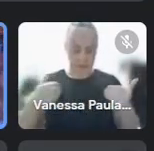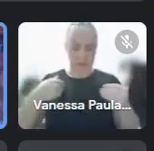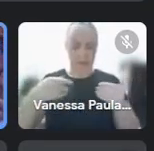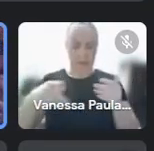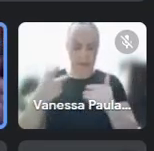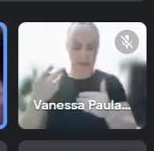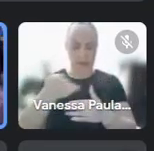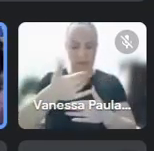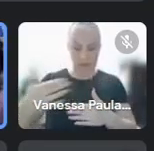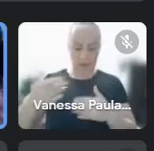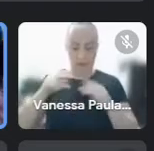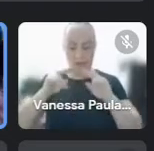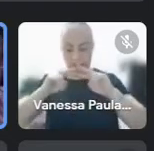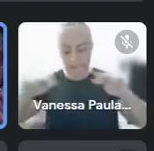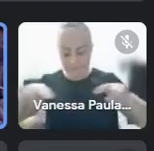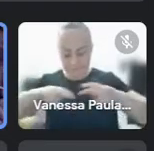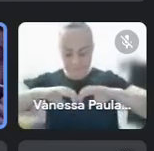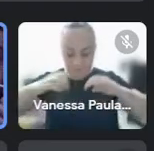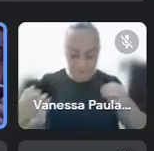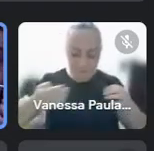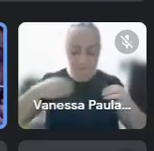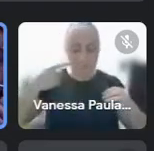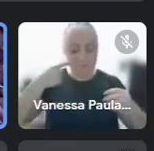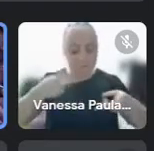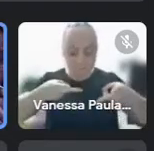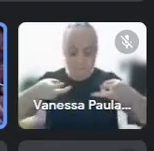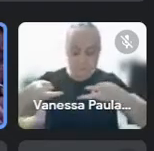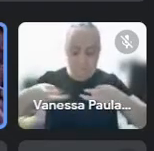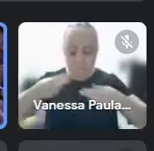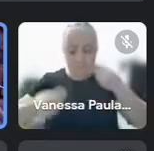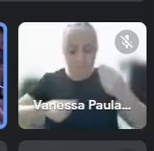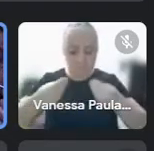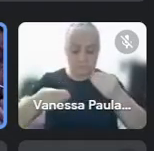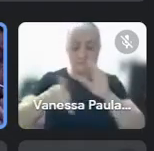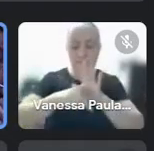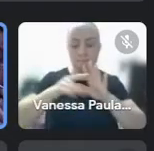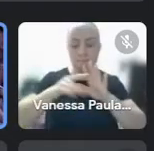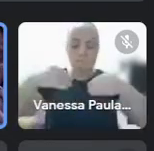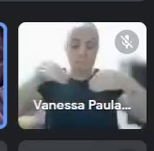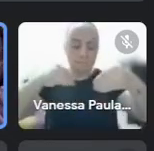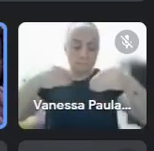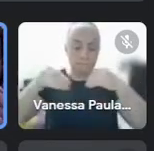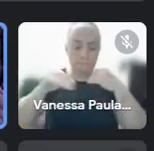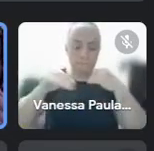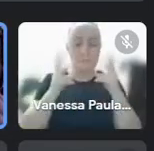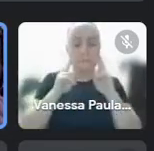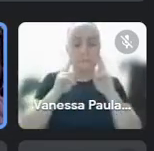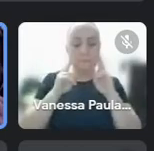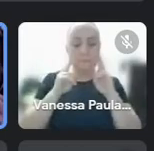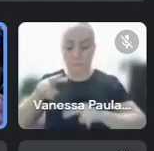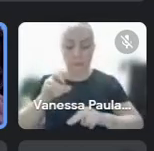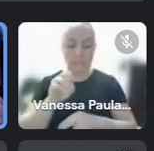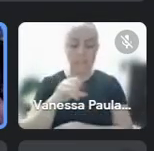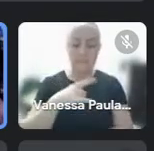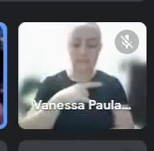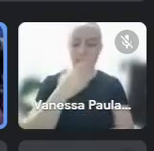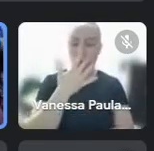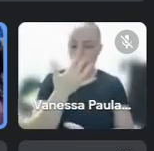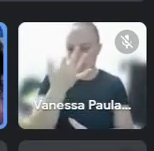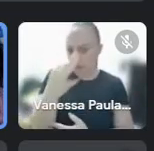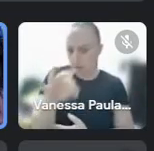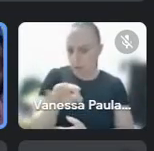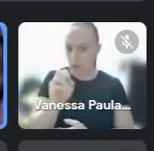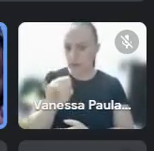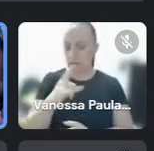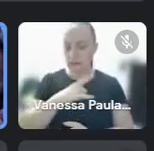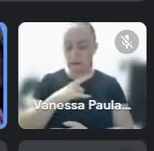vou olhar, eu vou identificar os tecidos, né? Eu vou observar se eles estão com uma coloração apropriada, eu vou observar